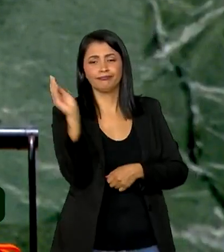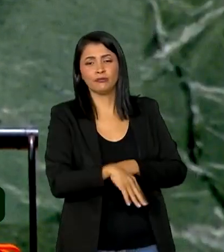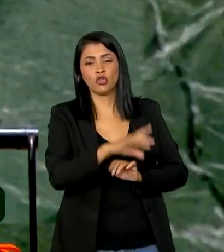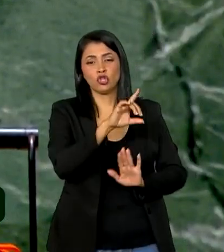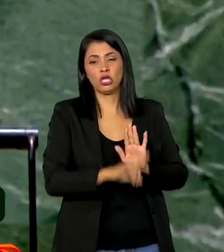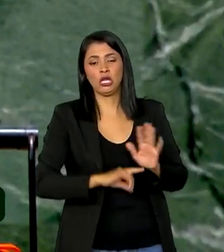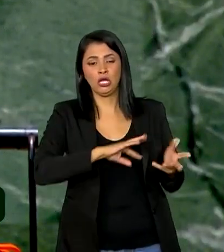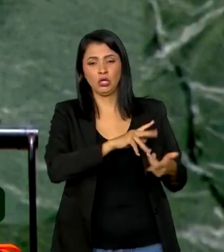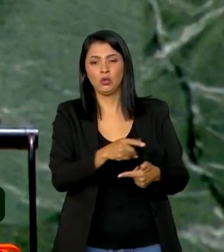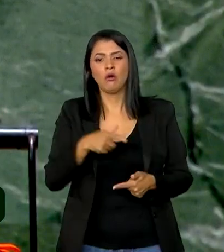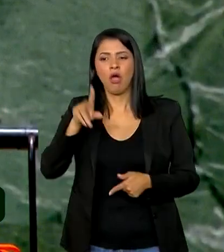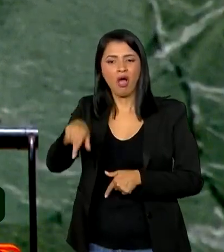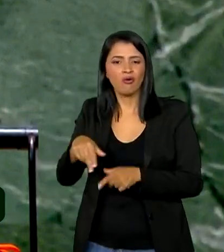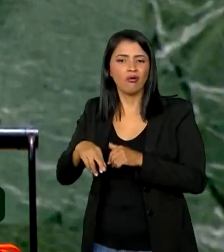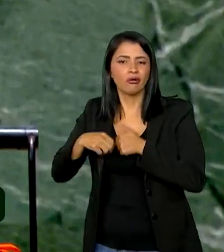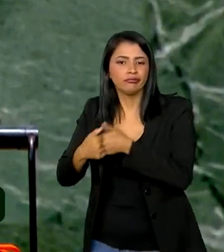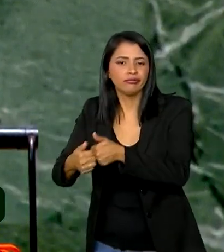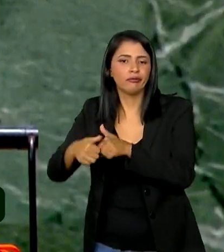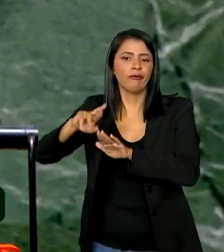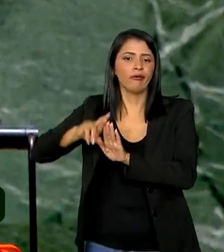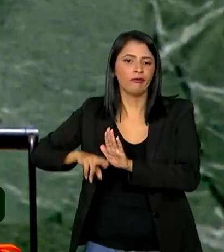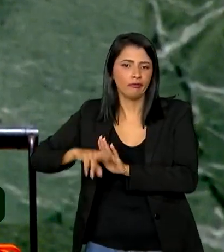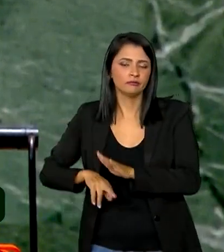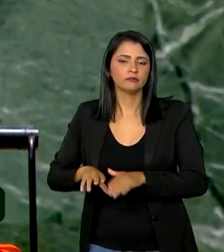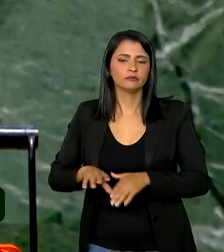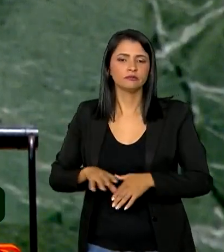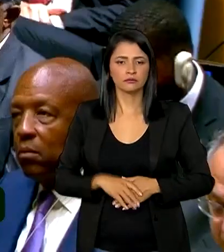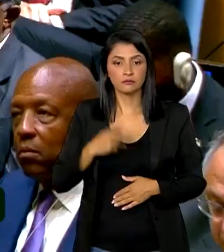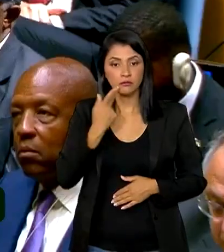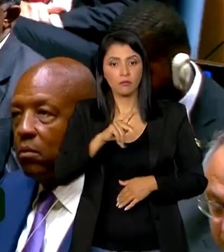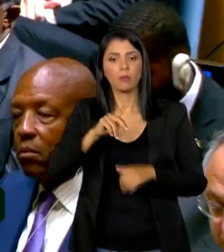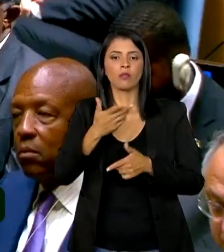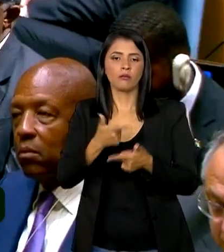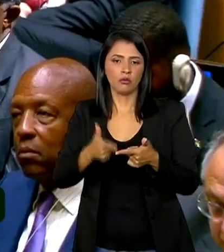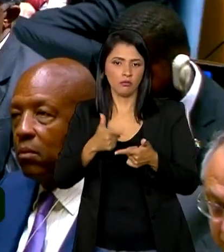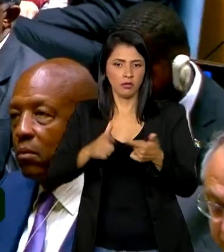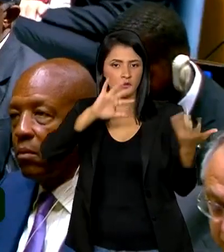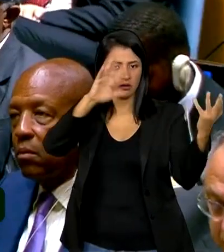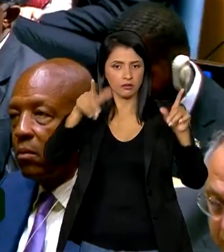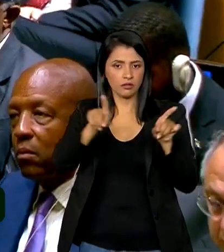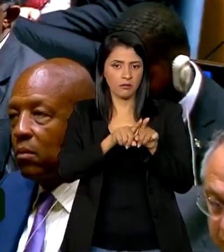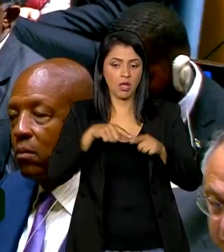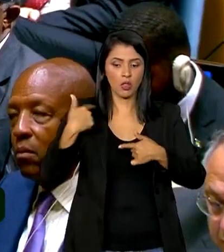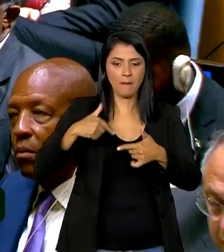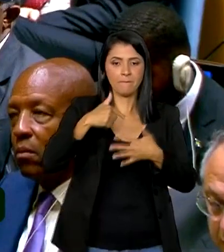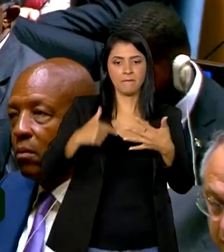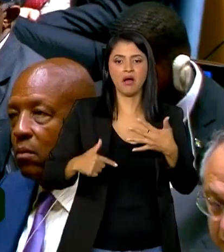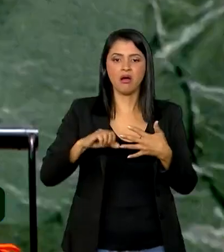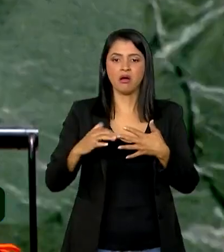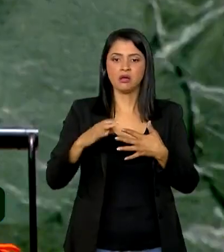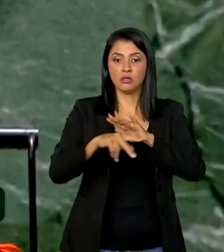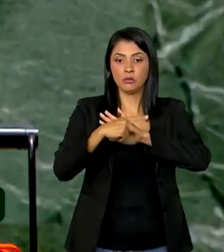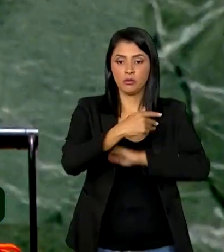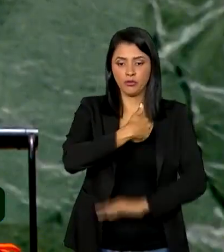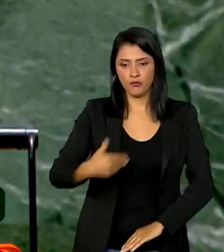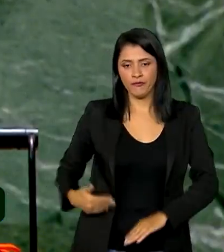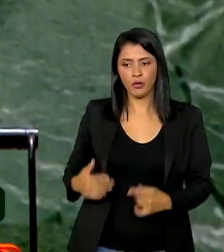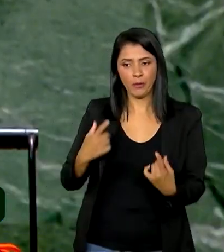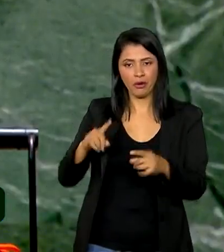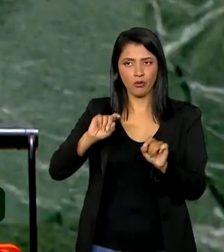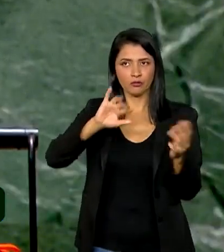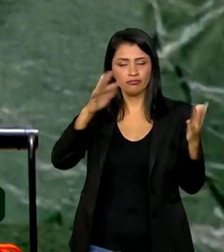se tornando a regra. E falou da crise climática global e das ações do seu governo para enfrentá-la. Além de